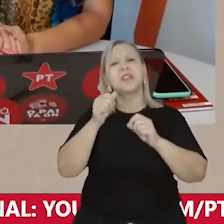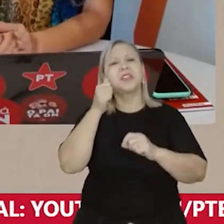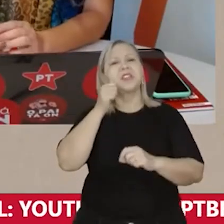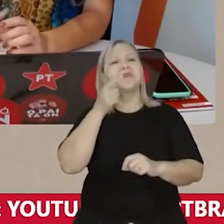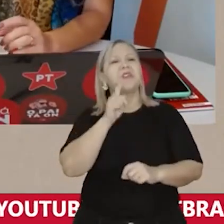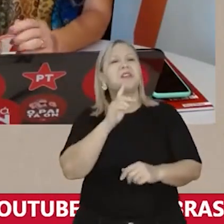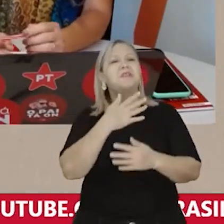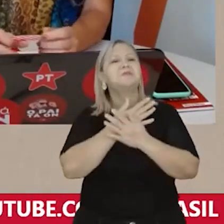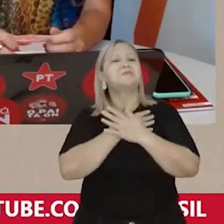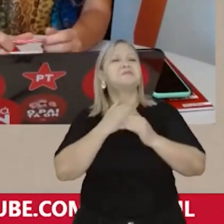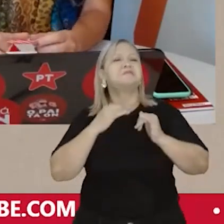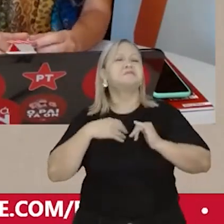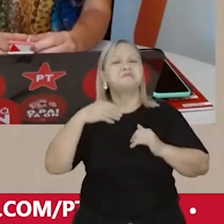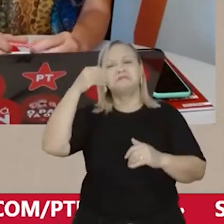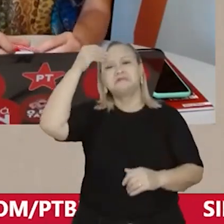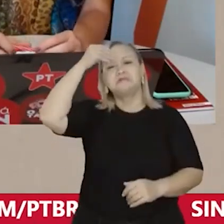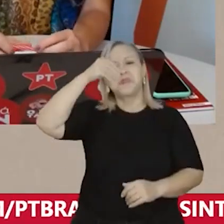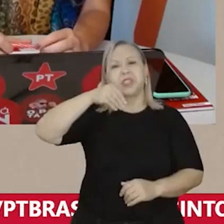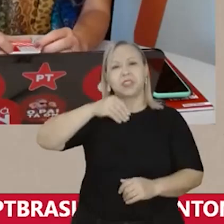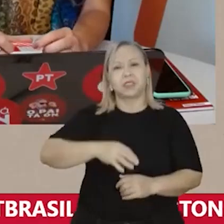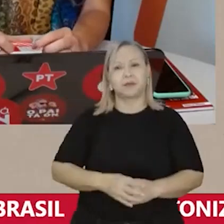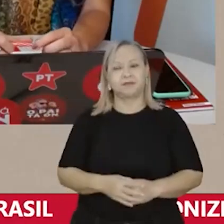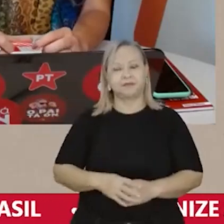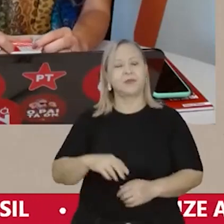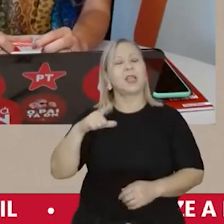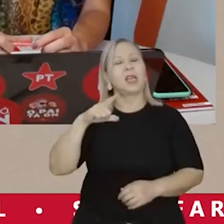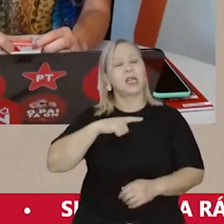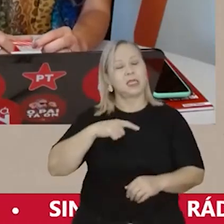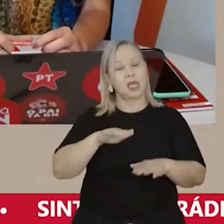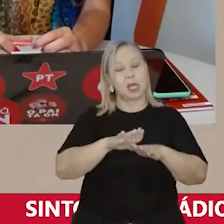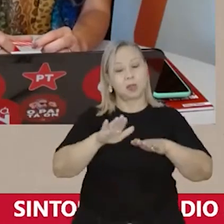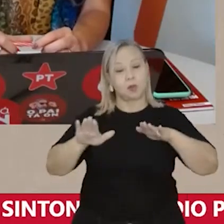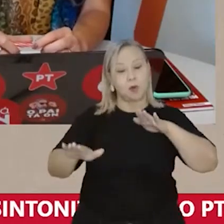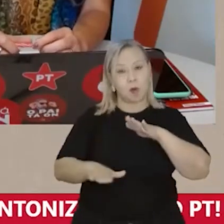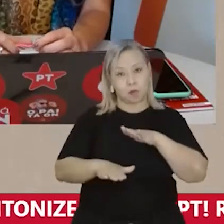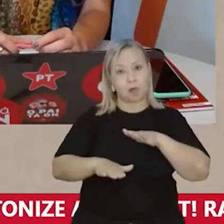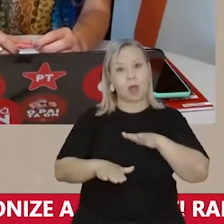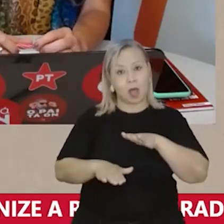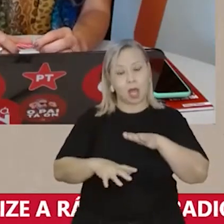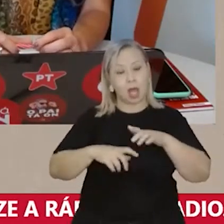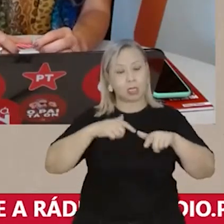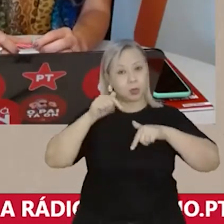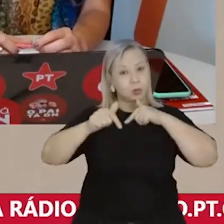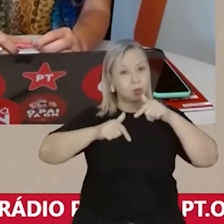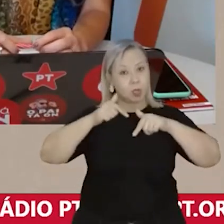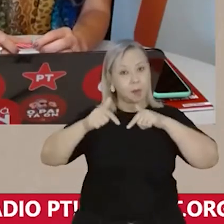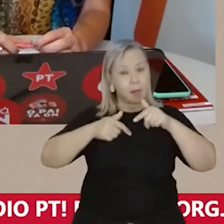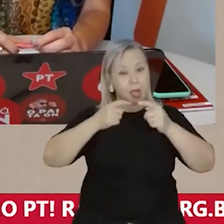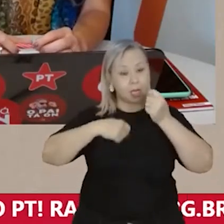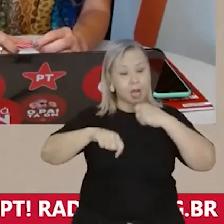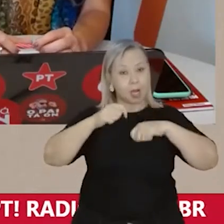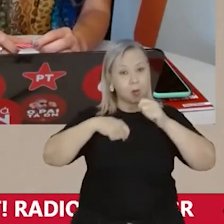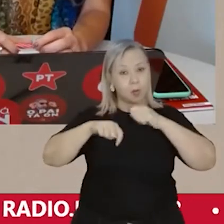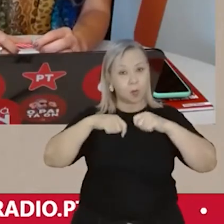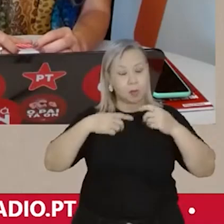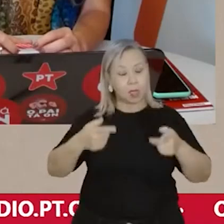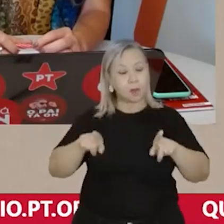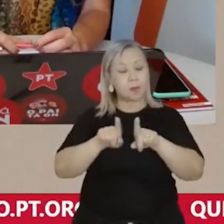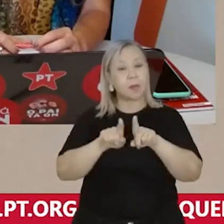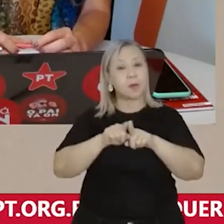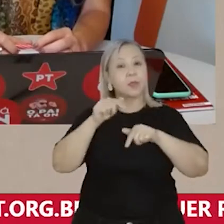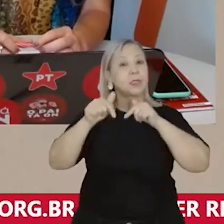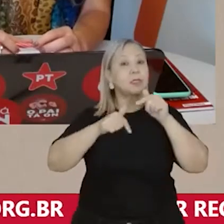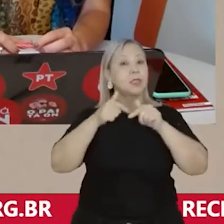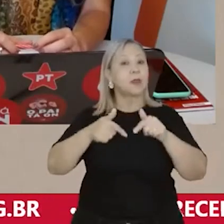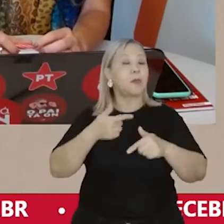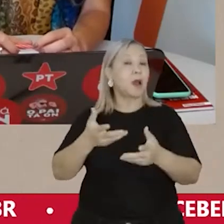é. A verdade é que existe uma desigualdade no mercado de trabalho gigantesco. Mesmo as que trabalham recebem menos.